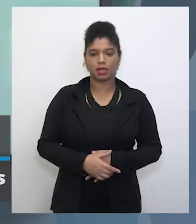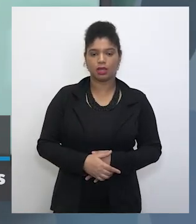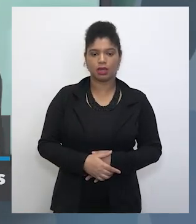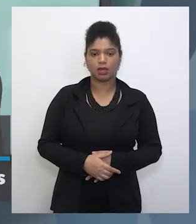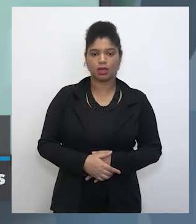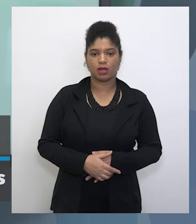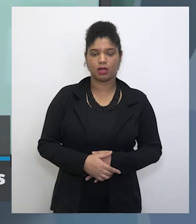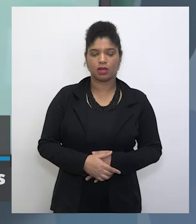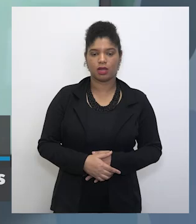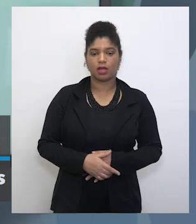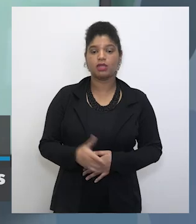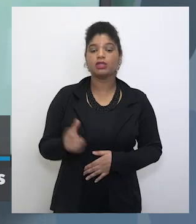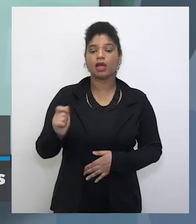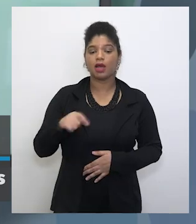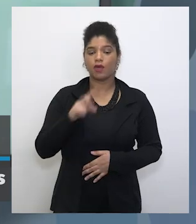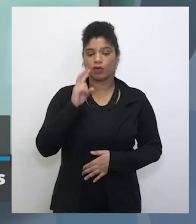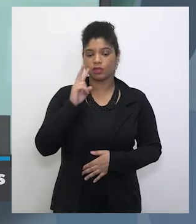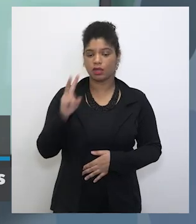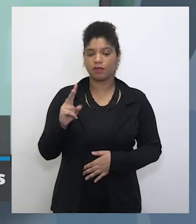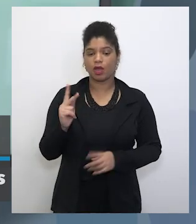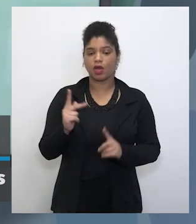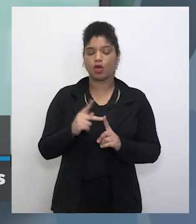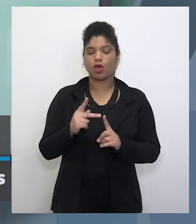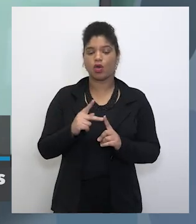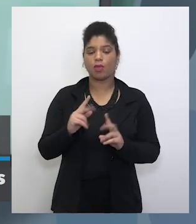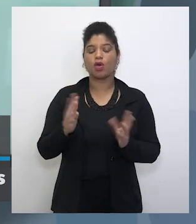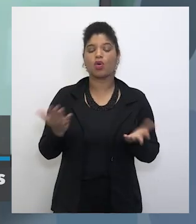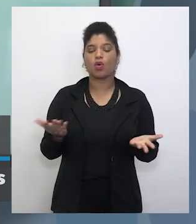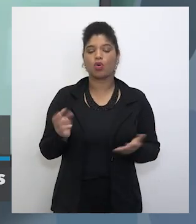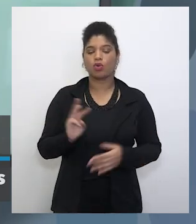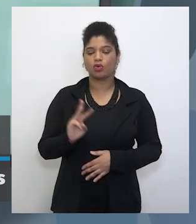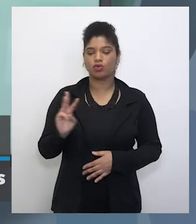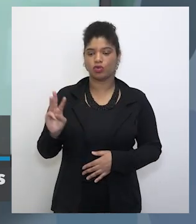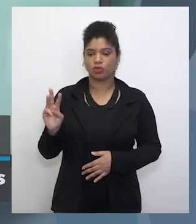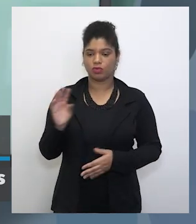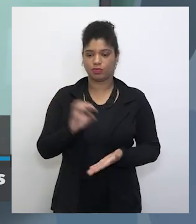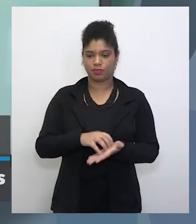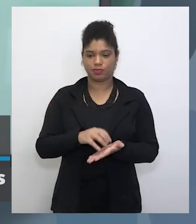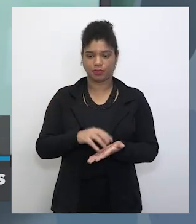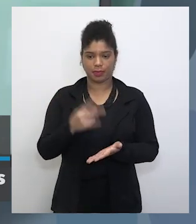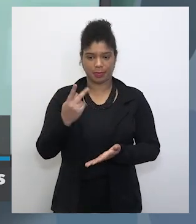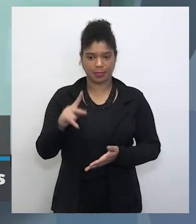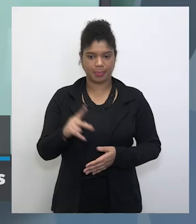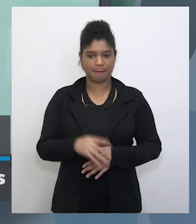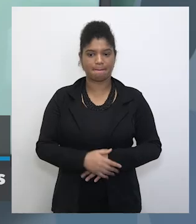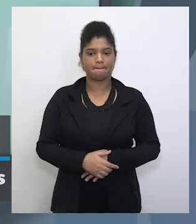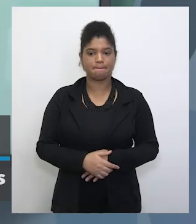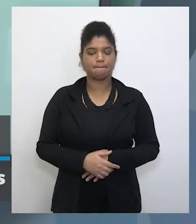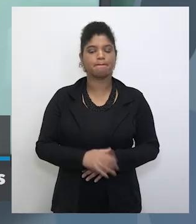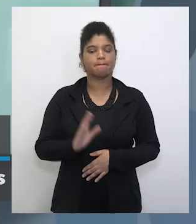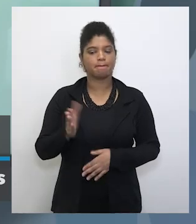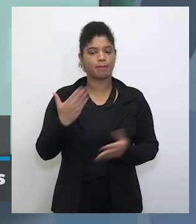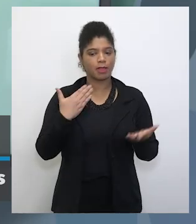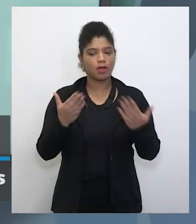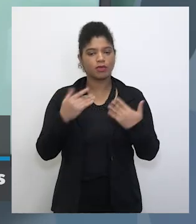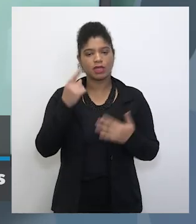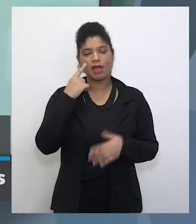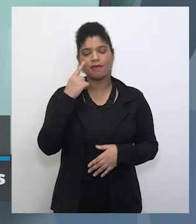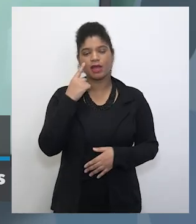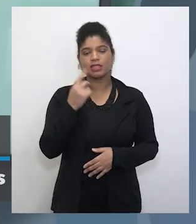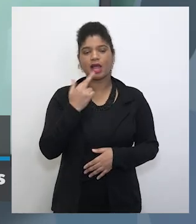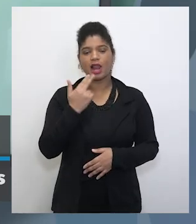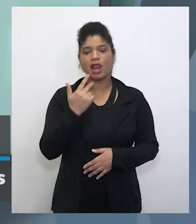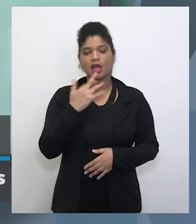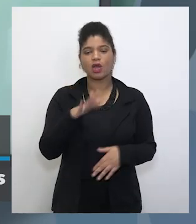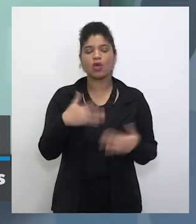o endereço que você pode acessar. Então, verifica qual é o CEL mais próximo aí da sua unidade e conversa com eles, quais são os idiomas que eles estão